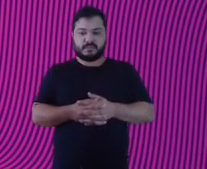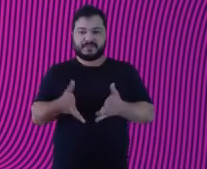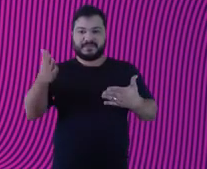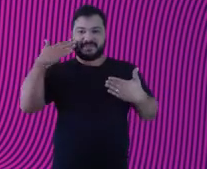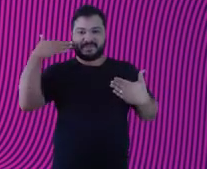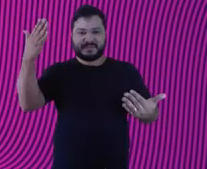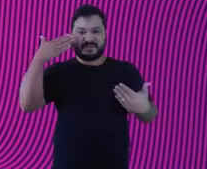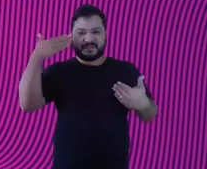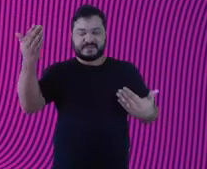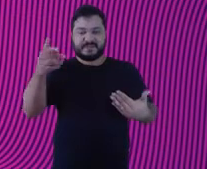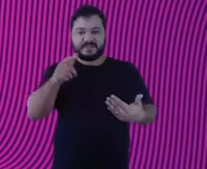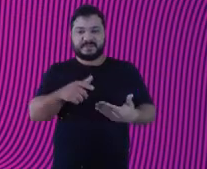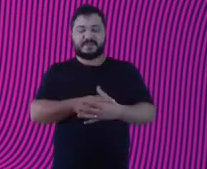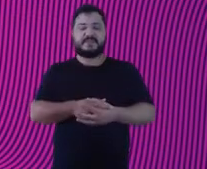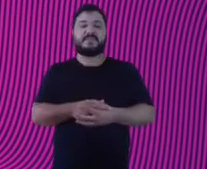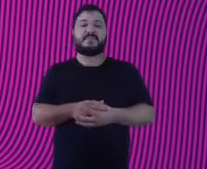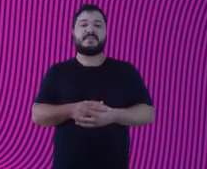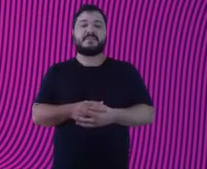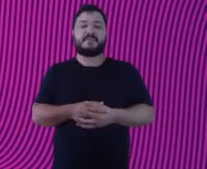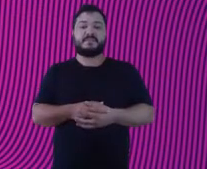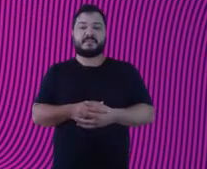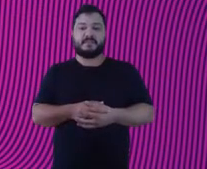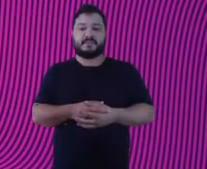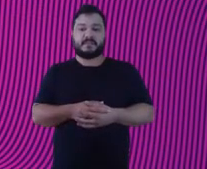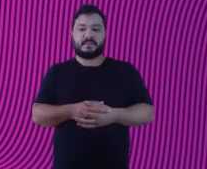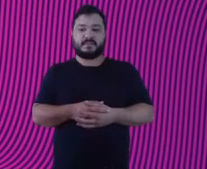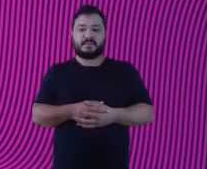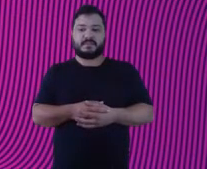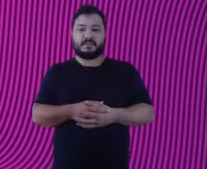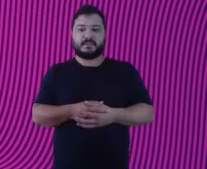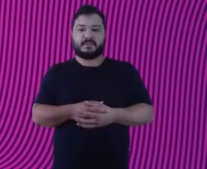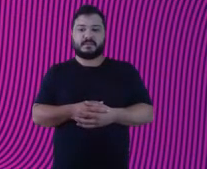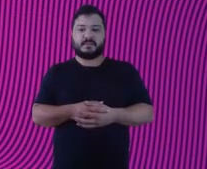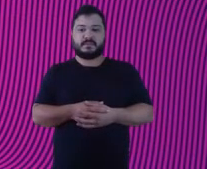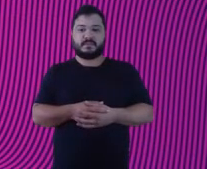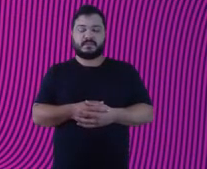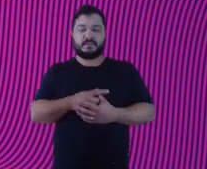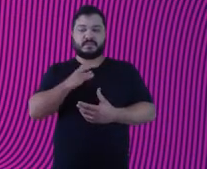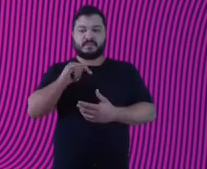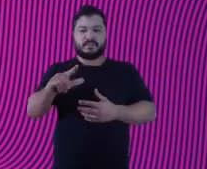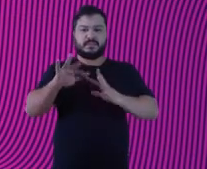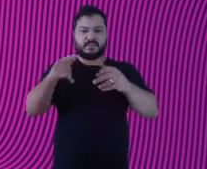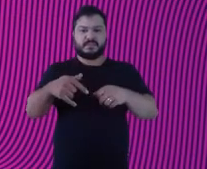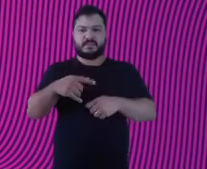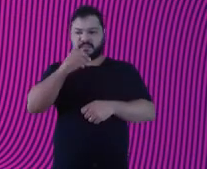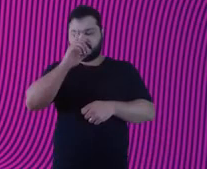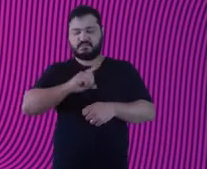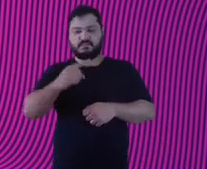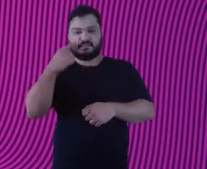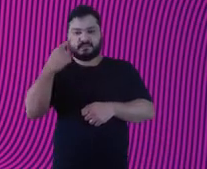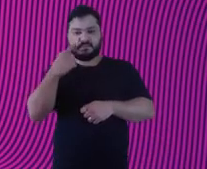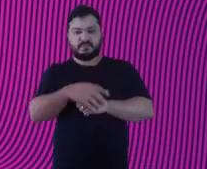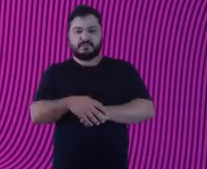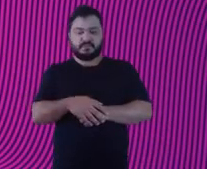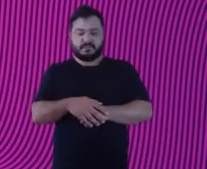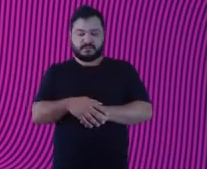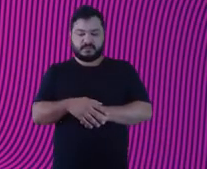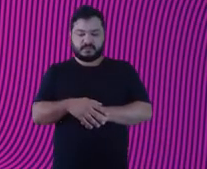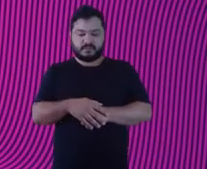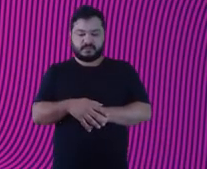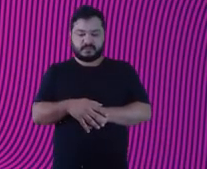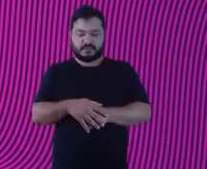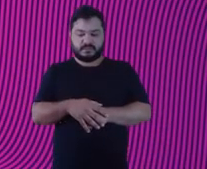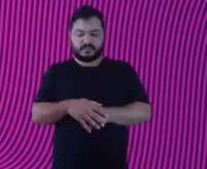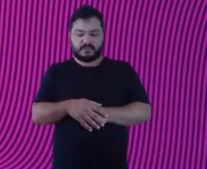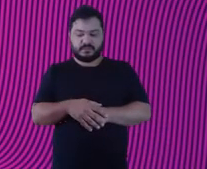Obrigado, Luciana. Carol, a gente tem aqui, vocês estão vendo o reloginho amarelo, todo mundo vendo aqui, né? Estou vendo. 11 minutos,